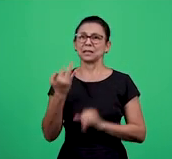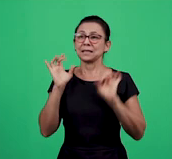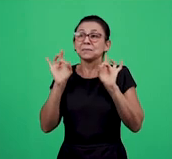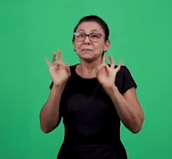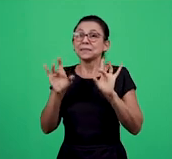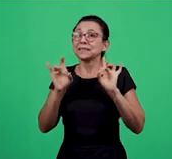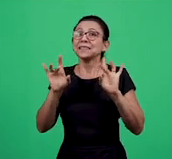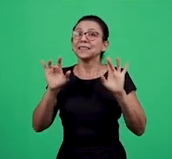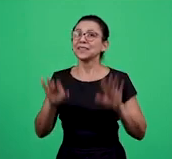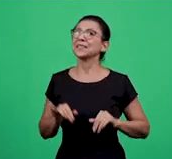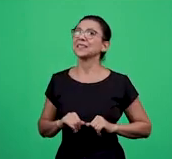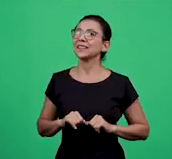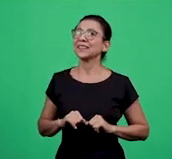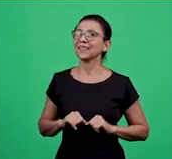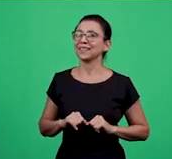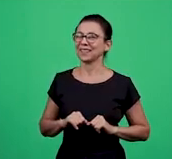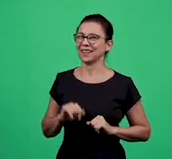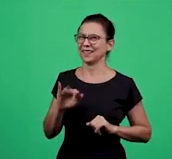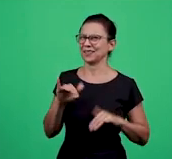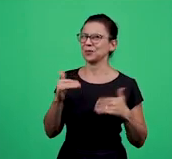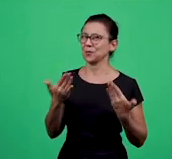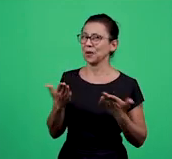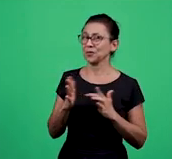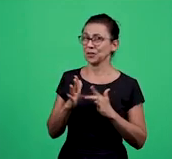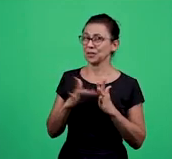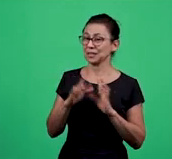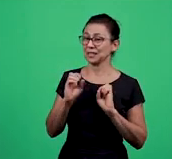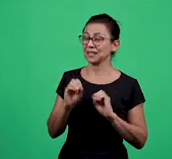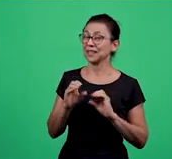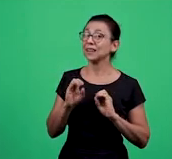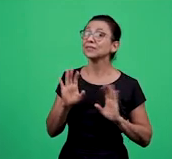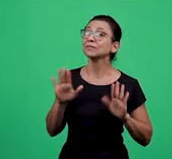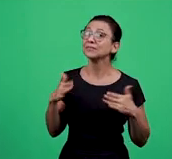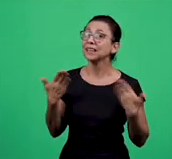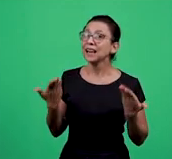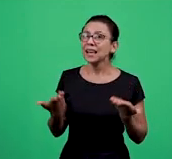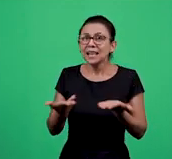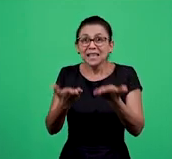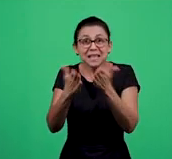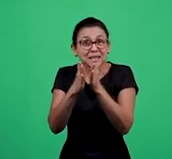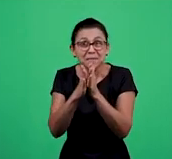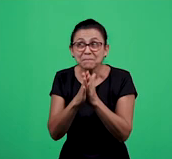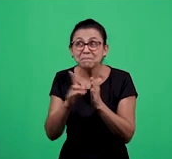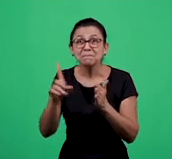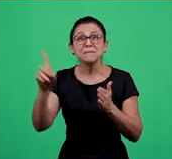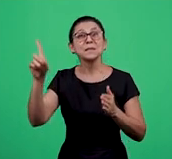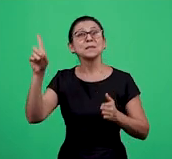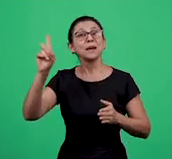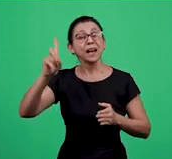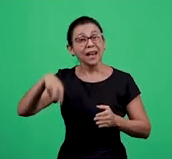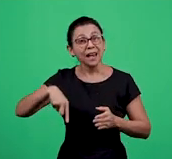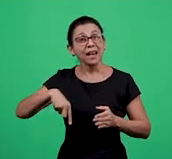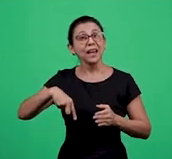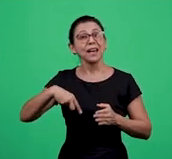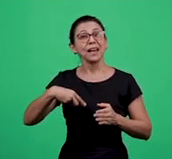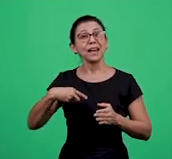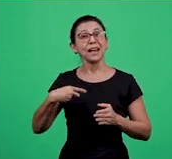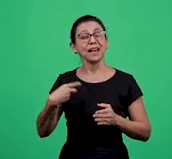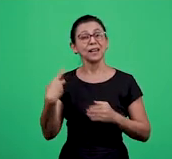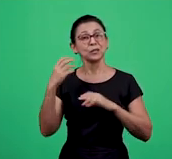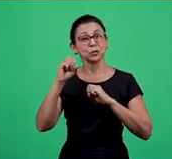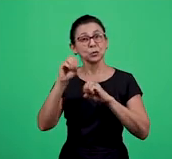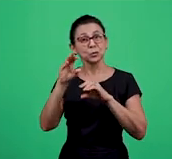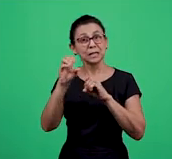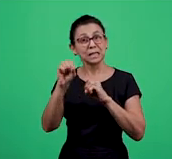valioso? Ah, esse tesouro que Jesus estava falando é da palavra de Deus, a palavra